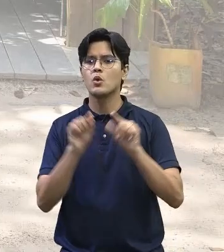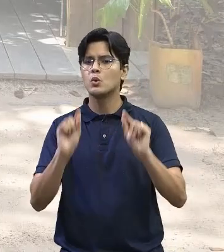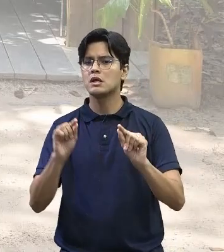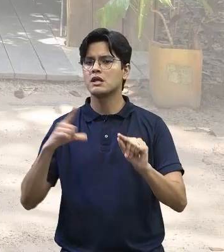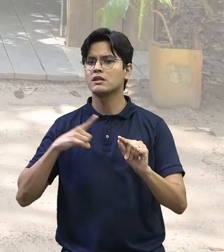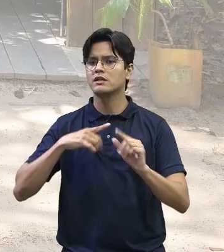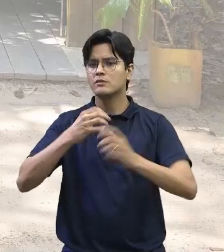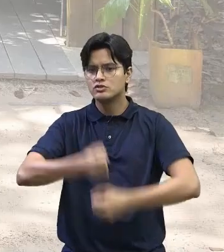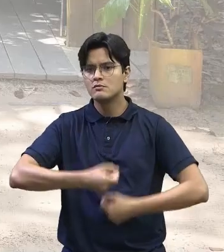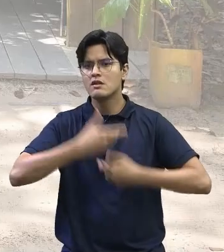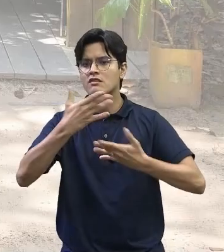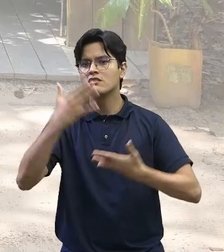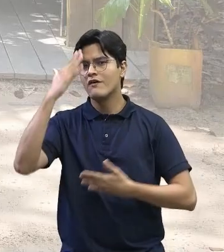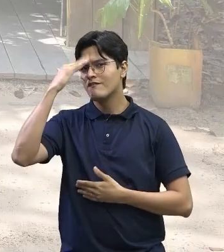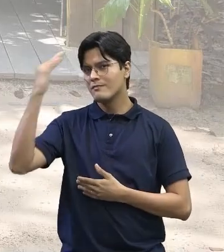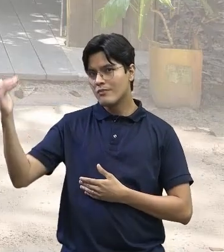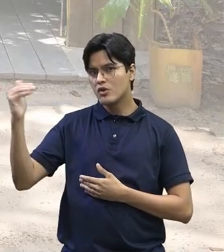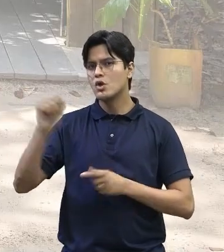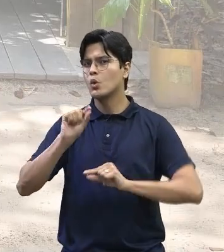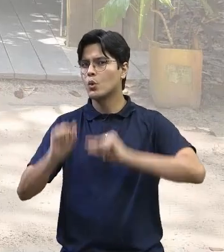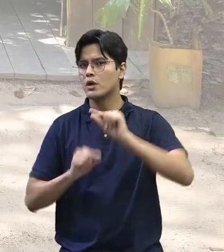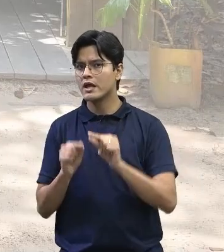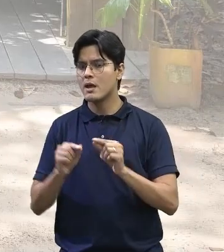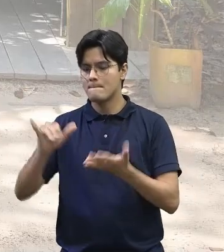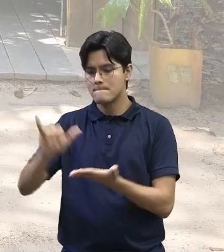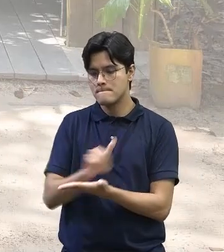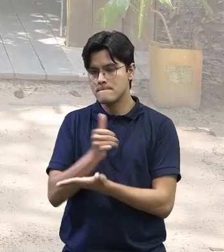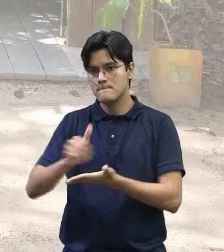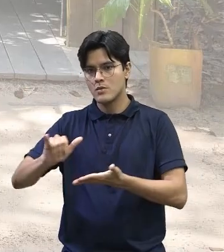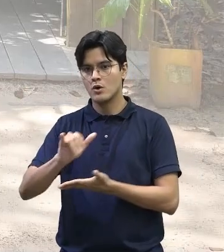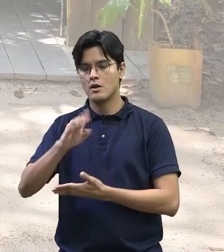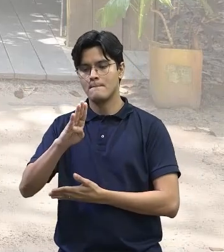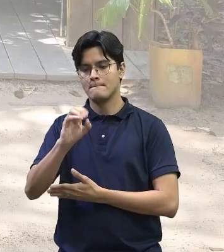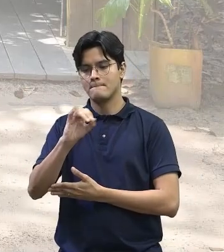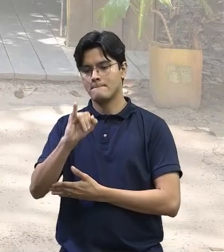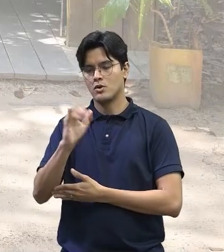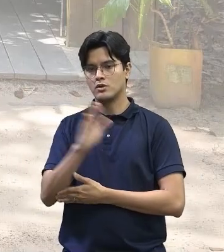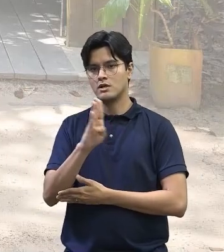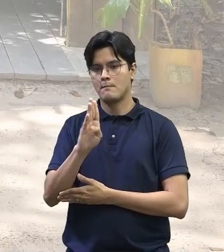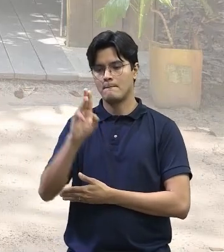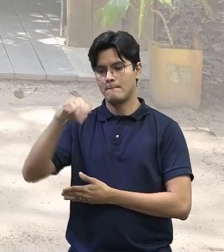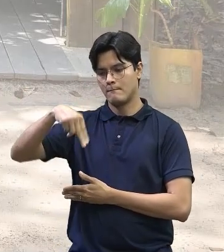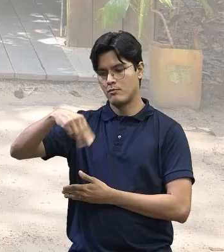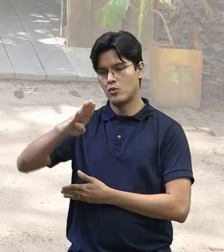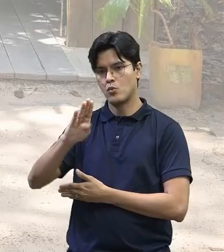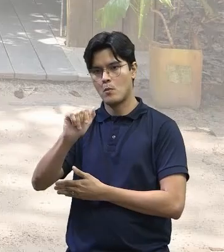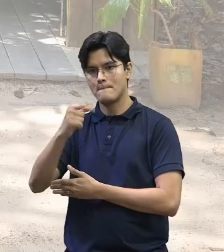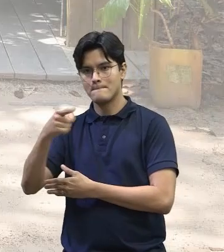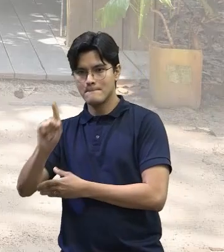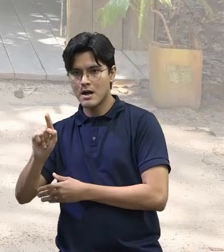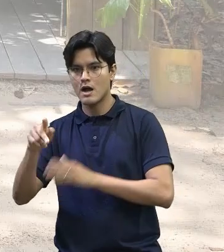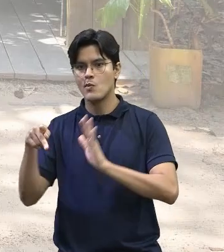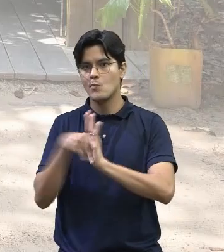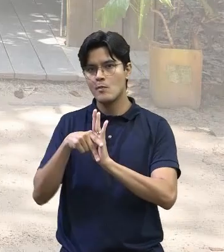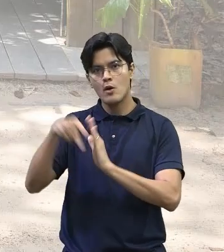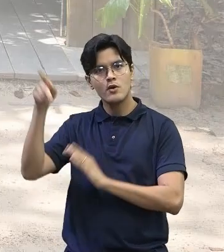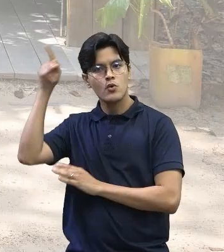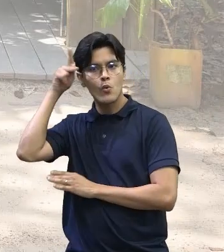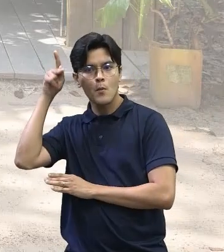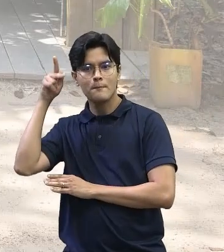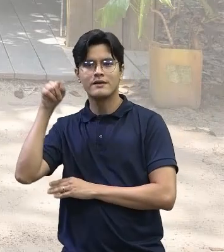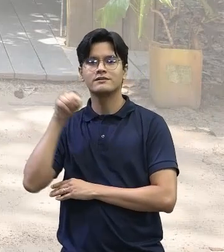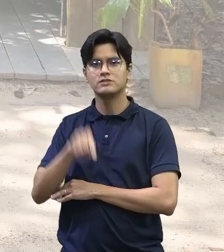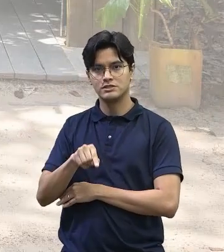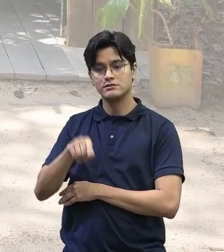ouviram falar, que é o Boi-Bumbá de Parintins, ele deriva de cultura nordestina. Os nordestinos trouxeram o Bumba Meu Boi